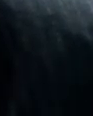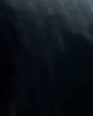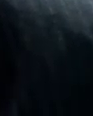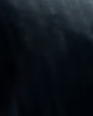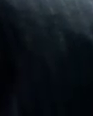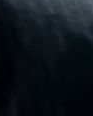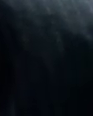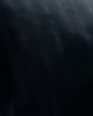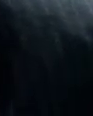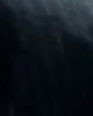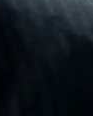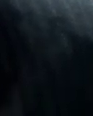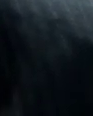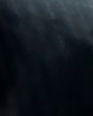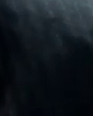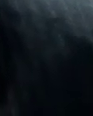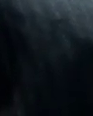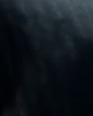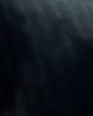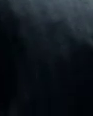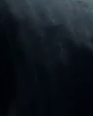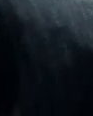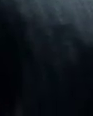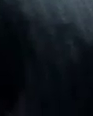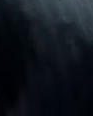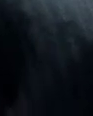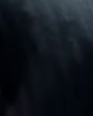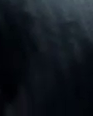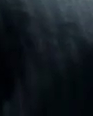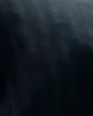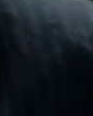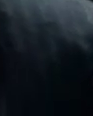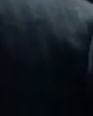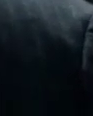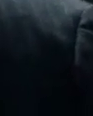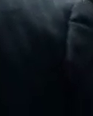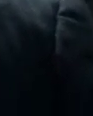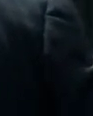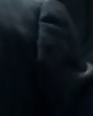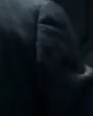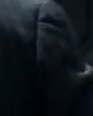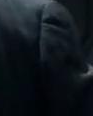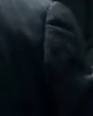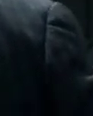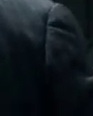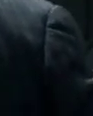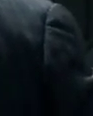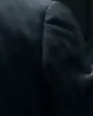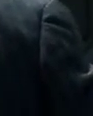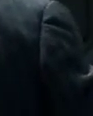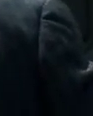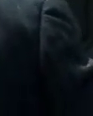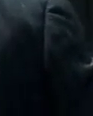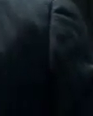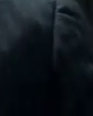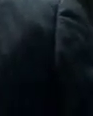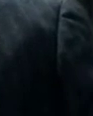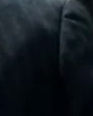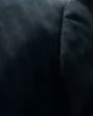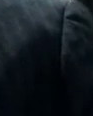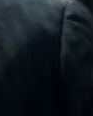saúde na unidade de saúde. Então, as duas que já tinha para o bairro de de Boa Esperança,